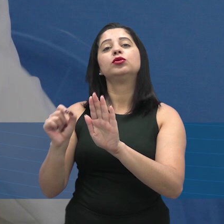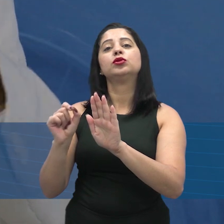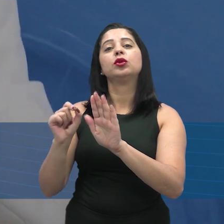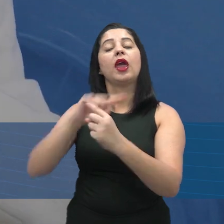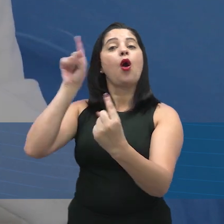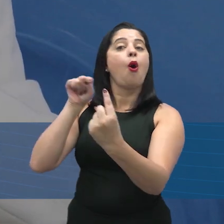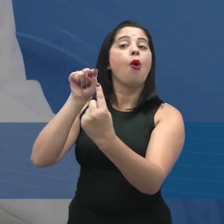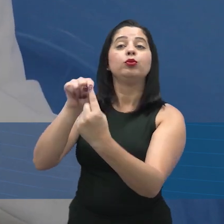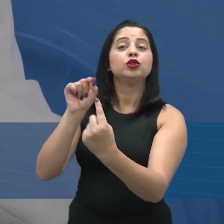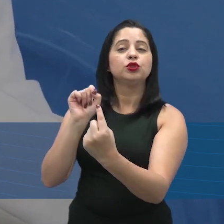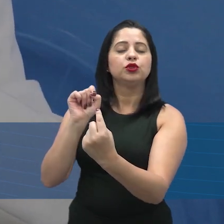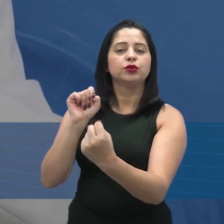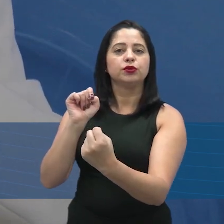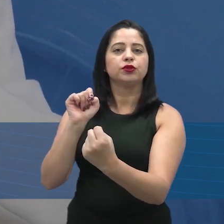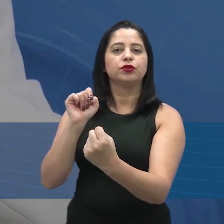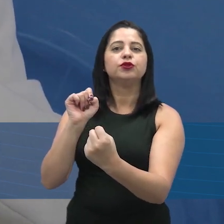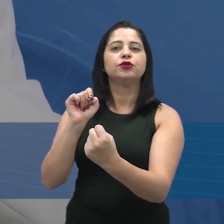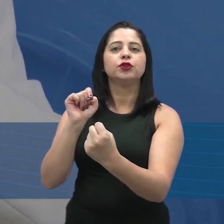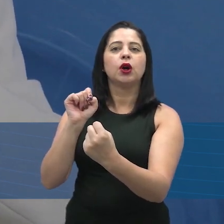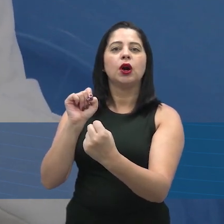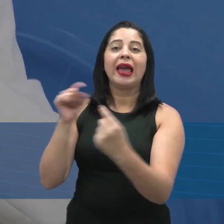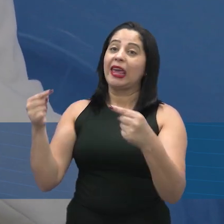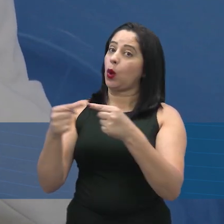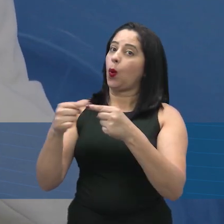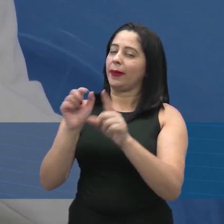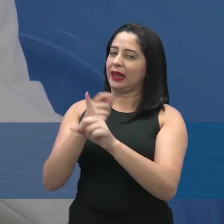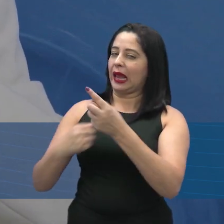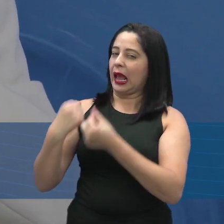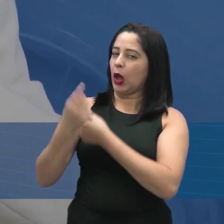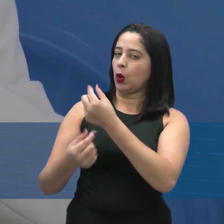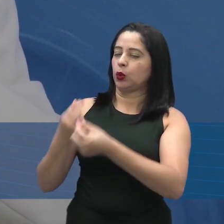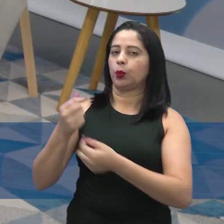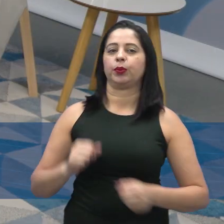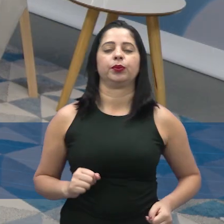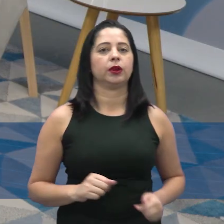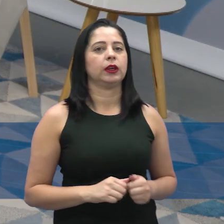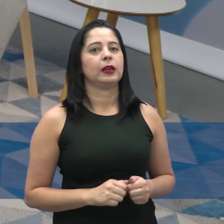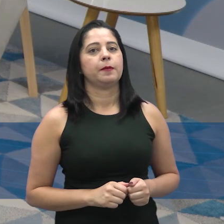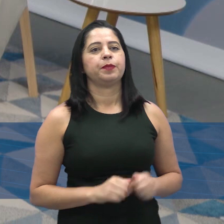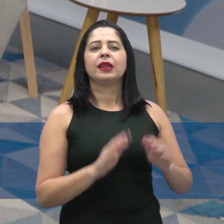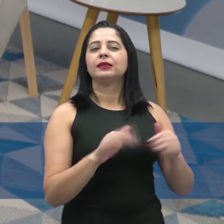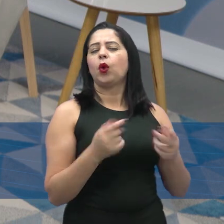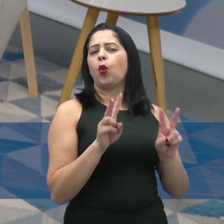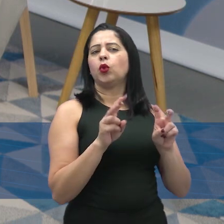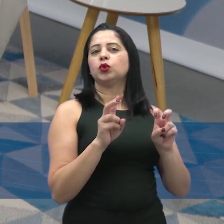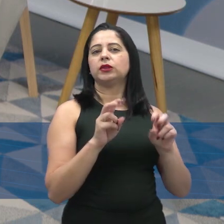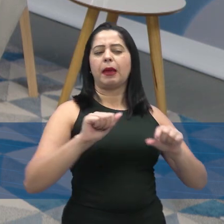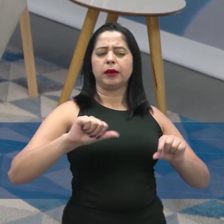atingir, o que ela pode desejar, né? Do ponto de vista econômico e financeiro. Sim. E quando a gente fala em classe média,